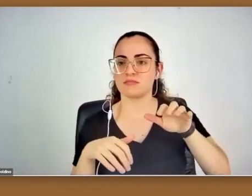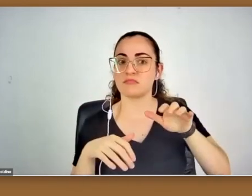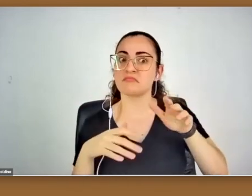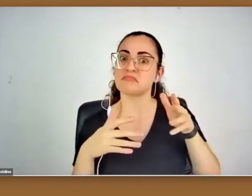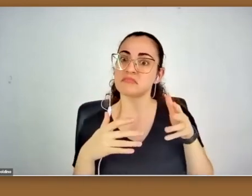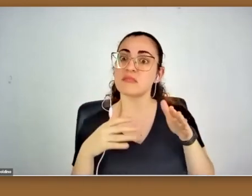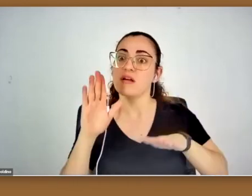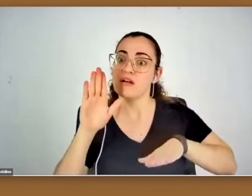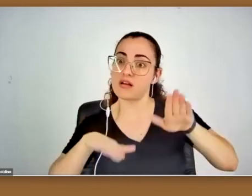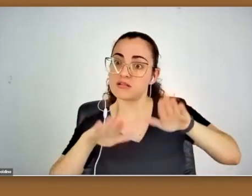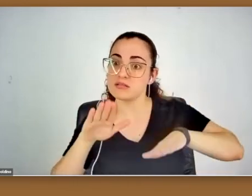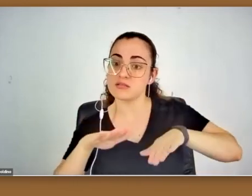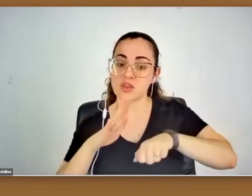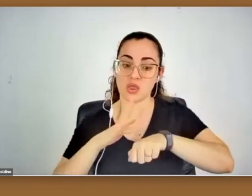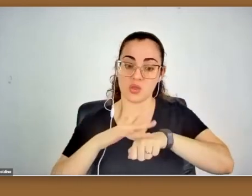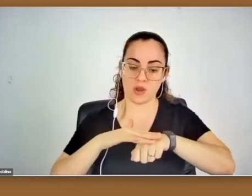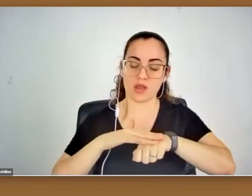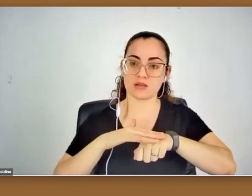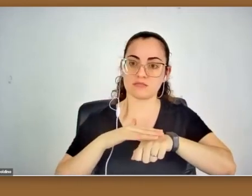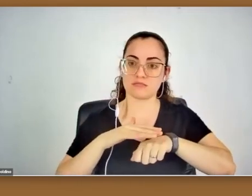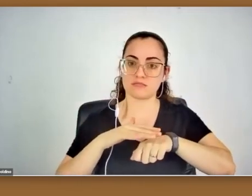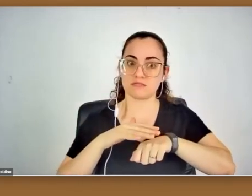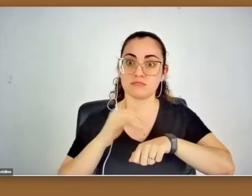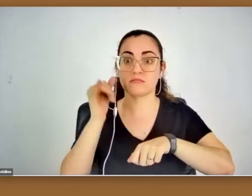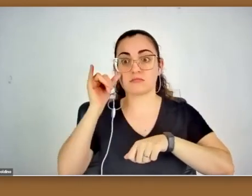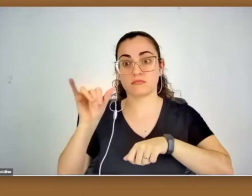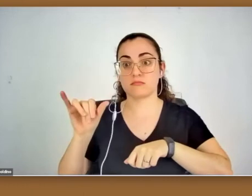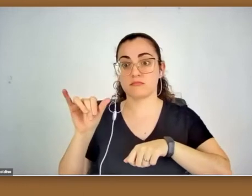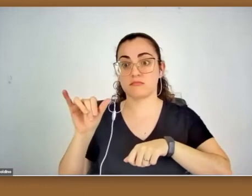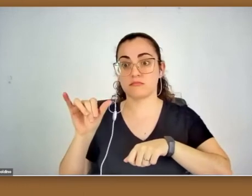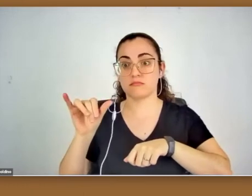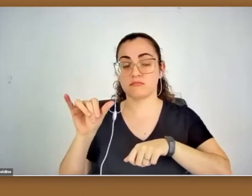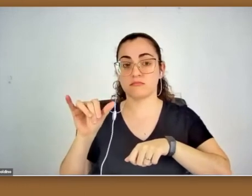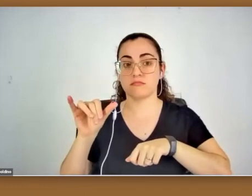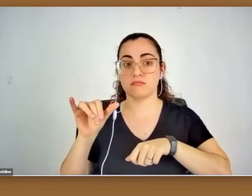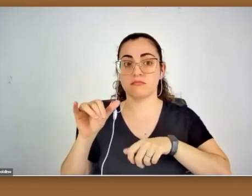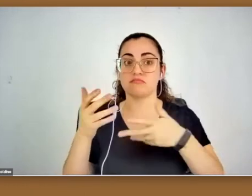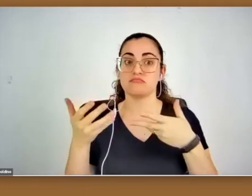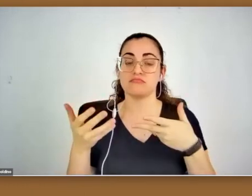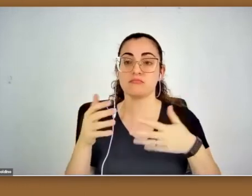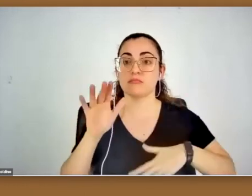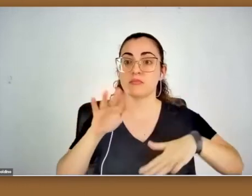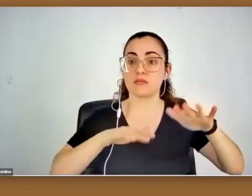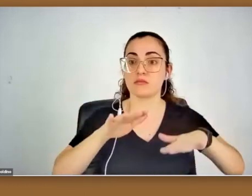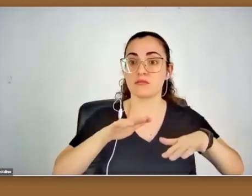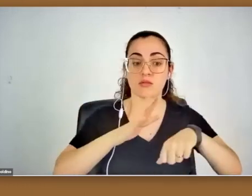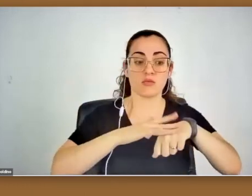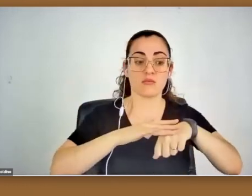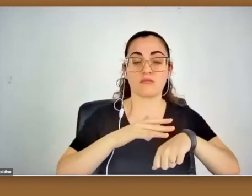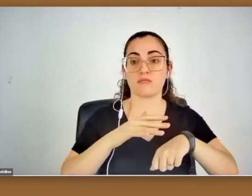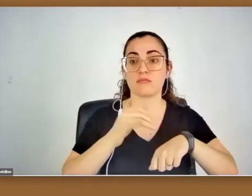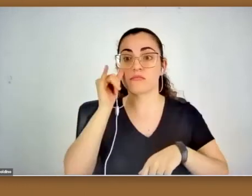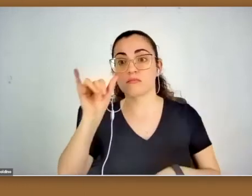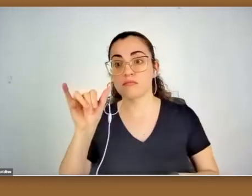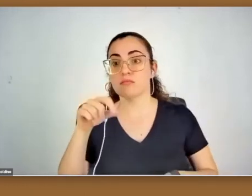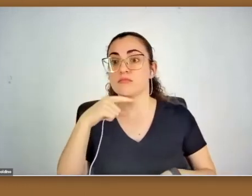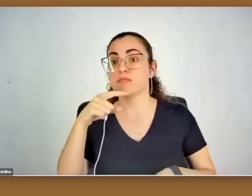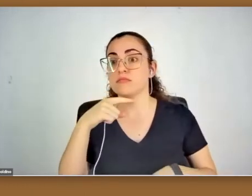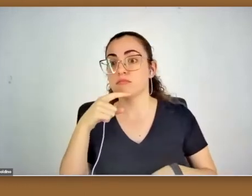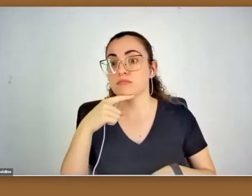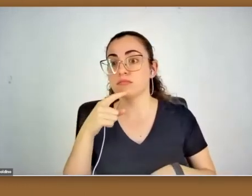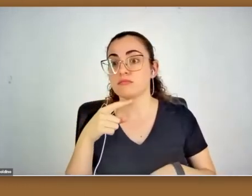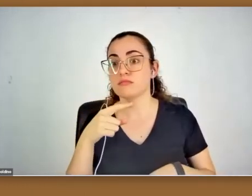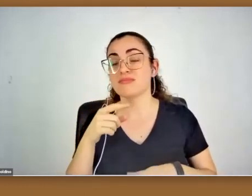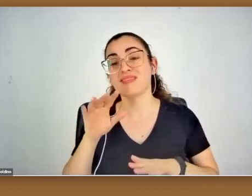Isso acontece, tá, pessoal? Tem algumas doenças, por exemplo, que você vê praticamente só em homem, paracoxigeoidomicose é uma, né, que é uma micose que